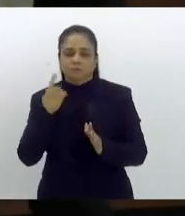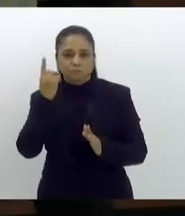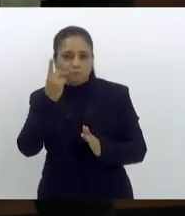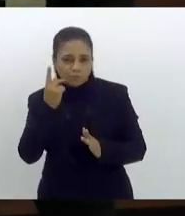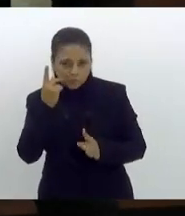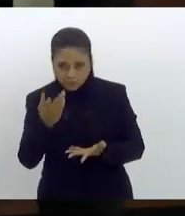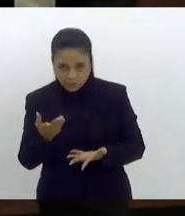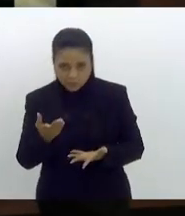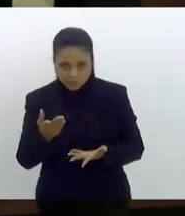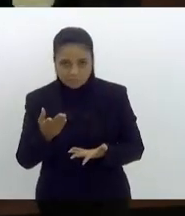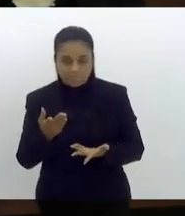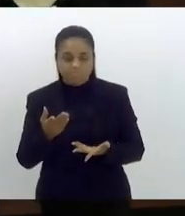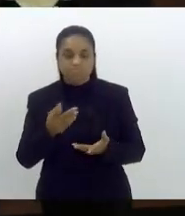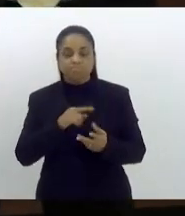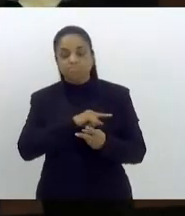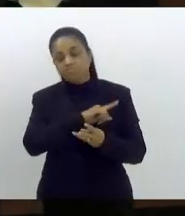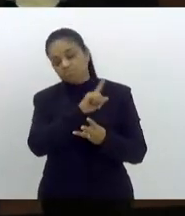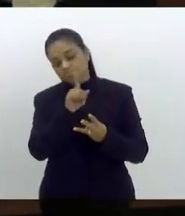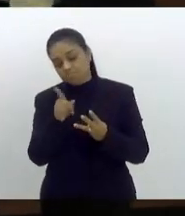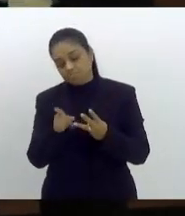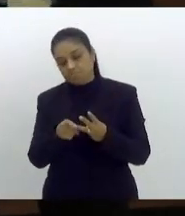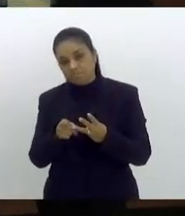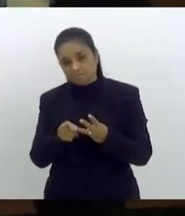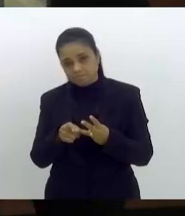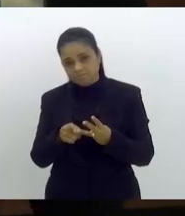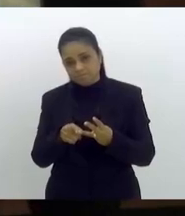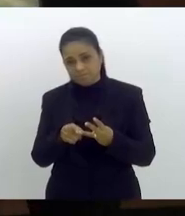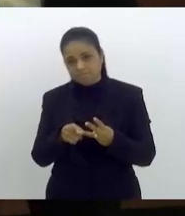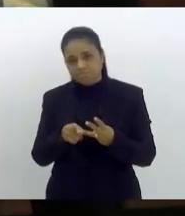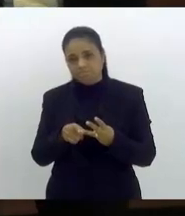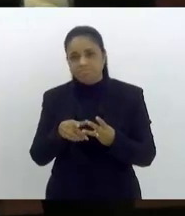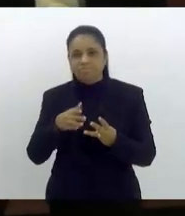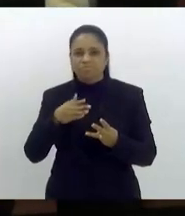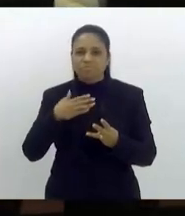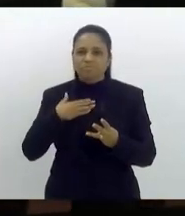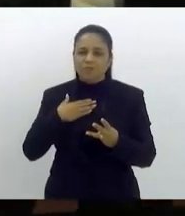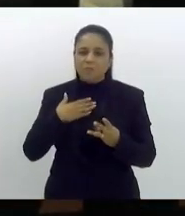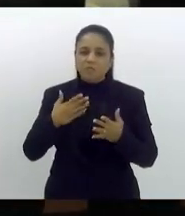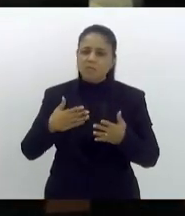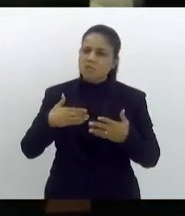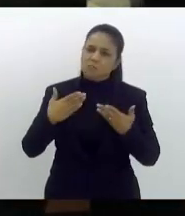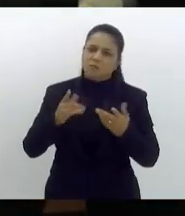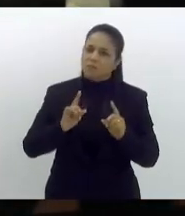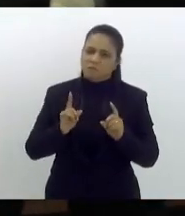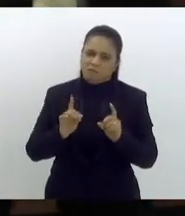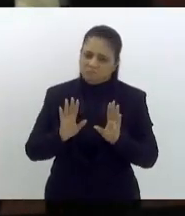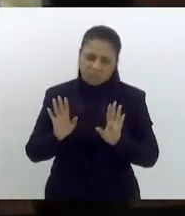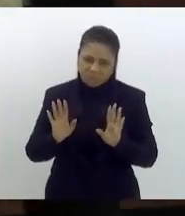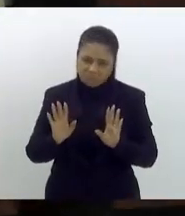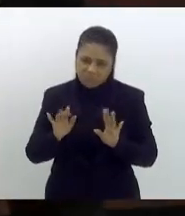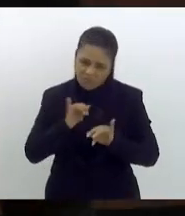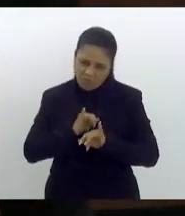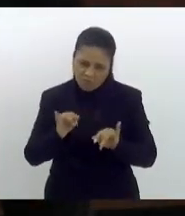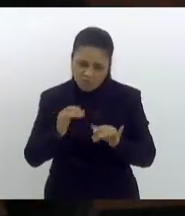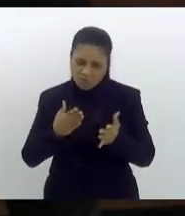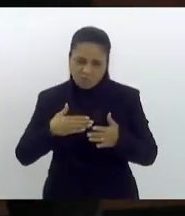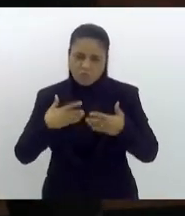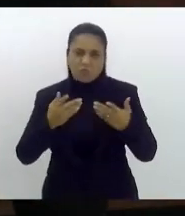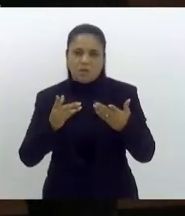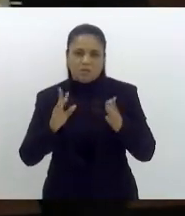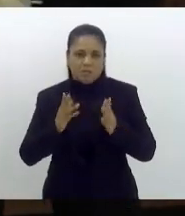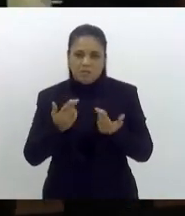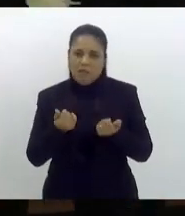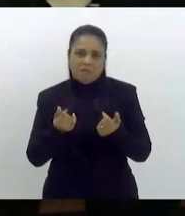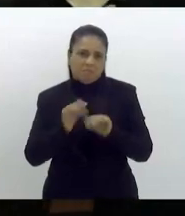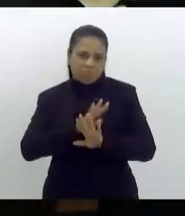faço aqui a última ponderação que me não vou dizer que me espanta porque nada mais me espanta no que